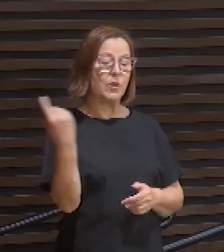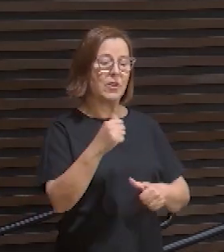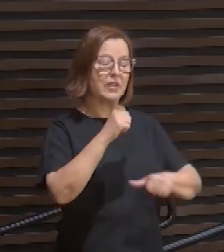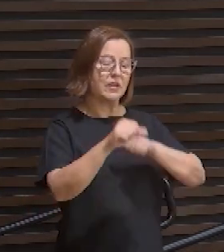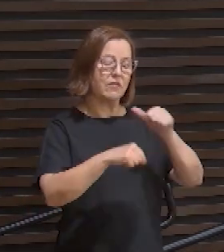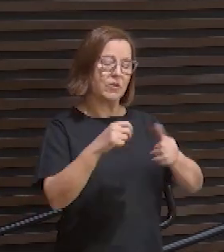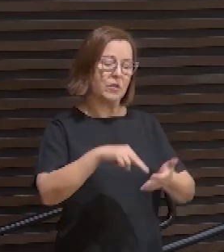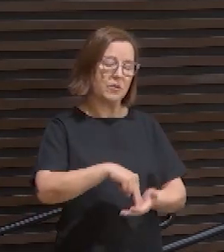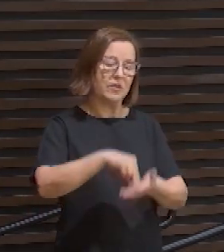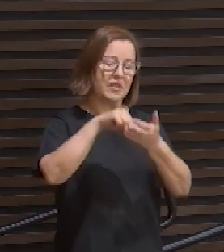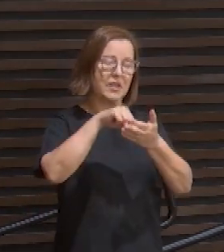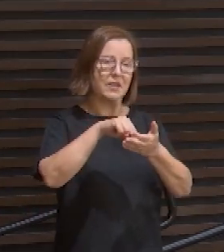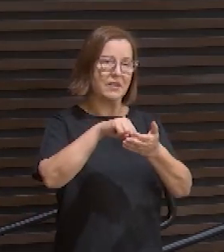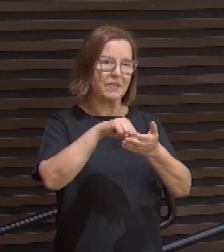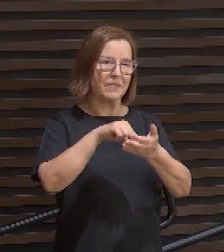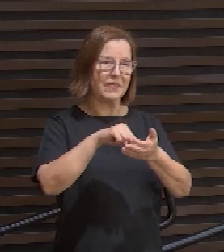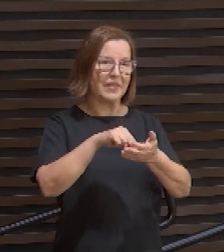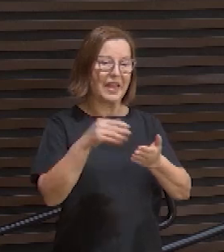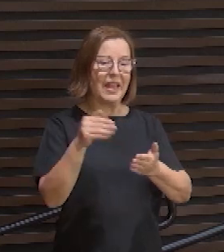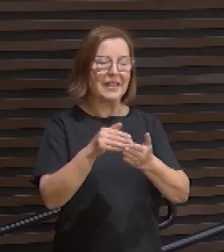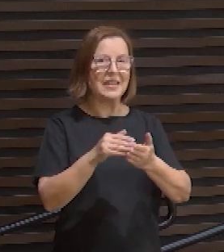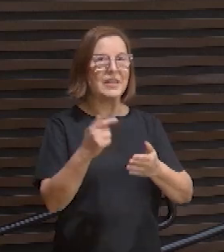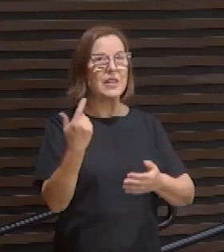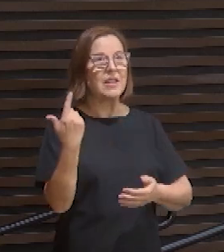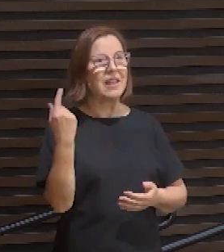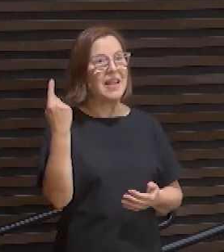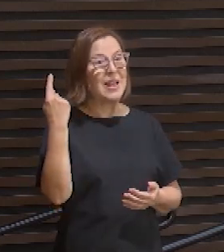sustenta até o seu retorno, que está próximo.